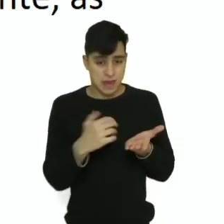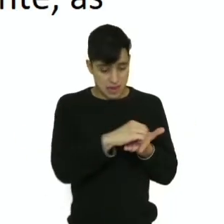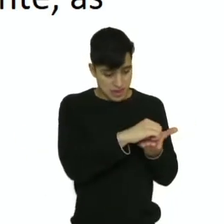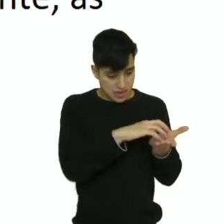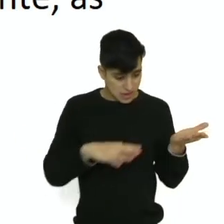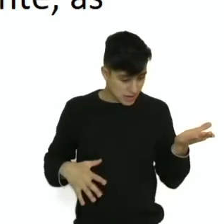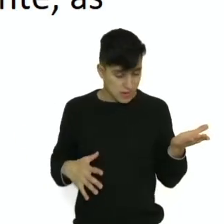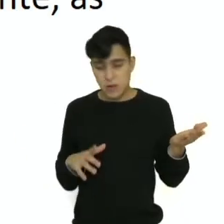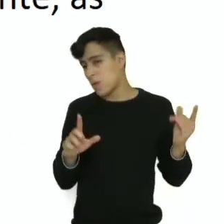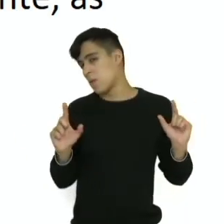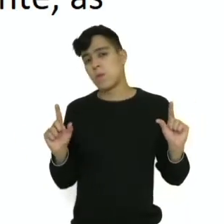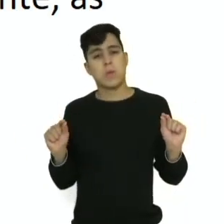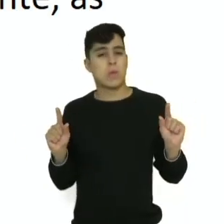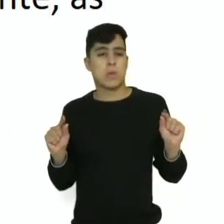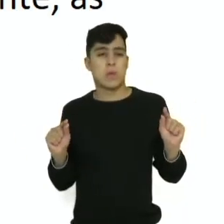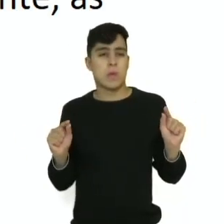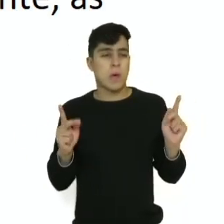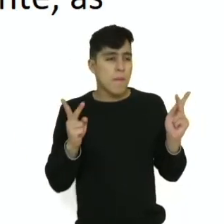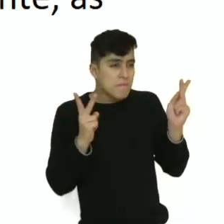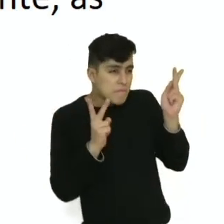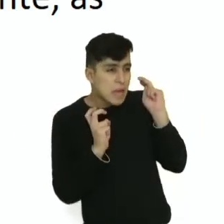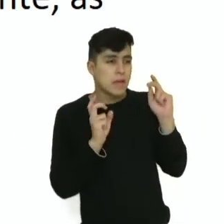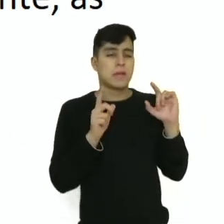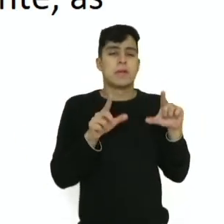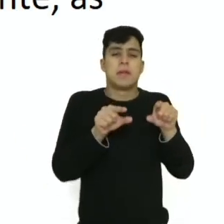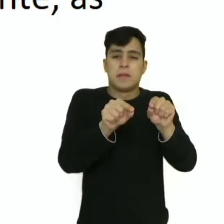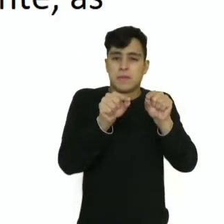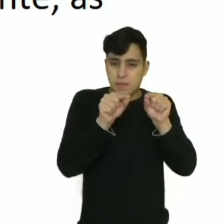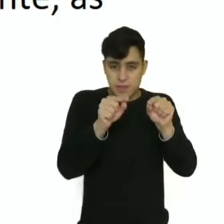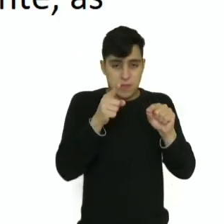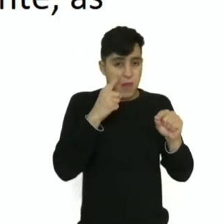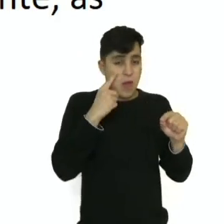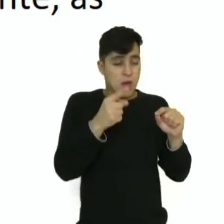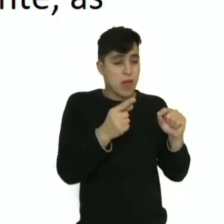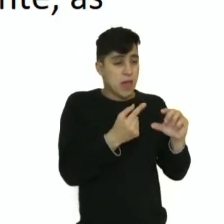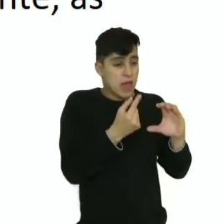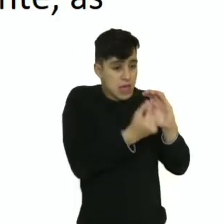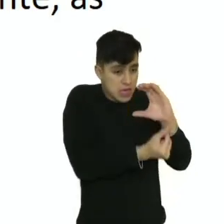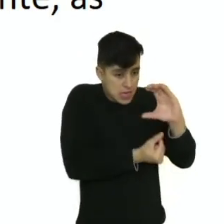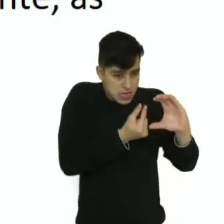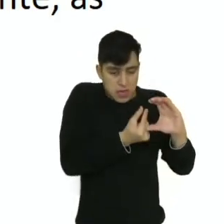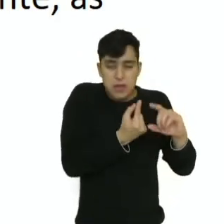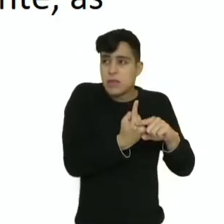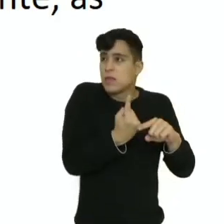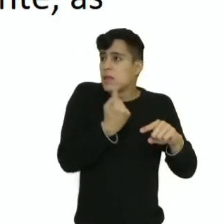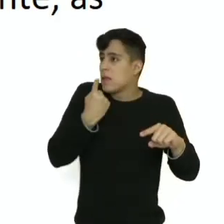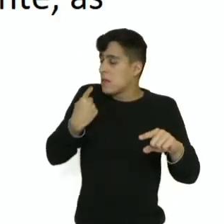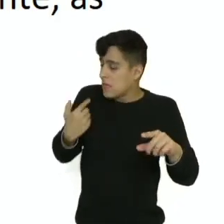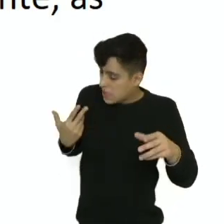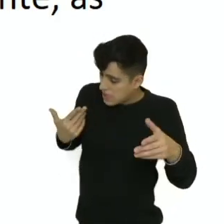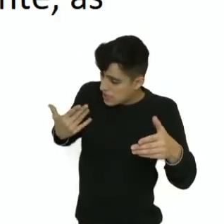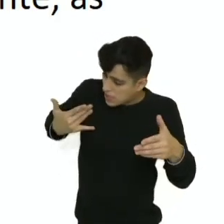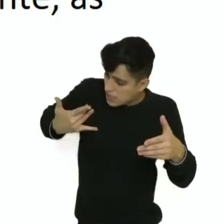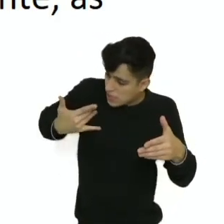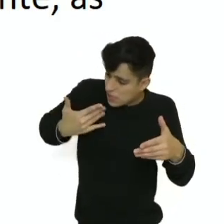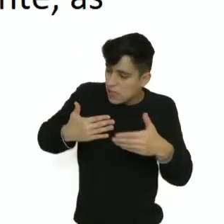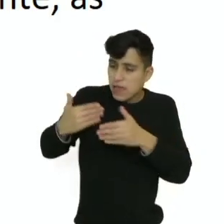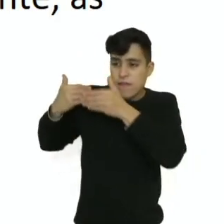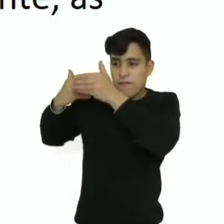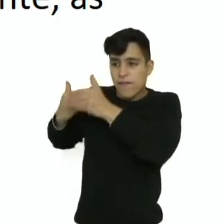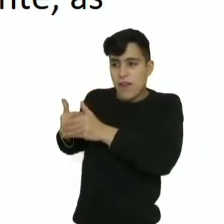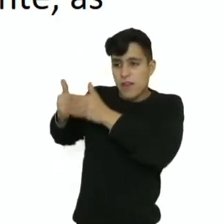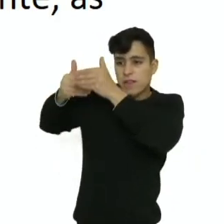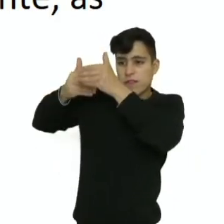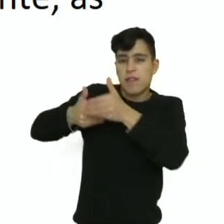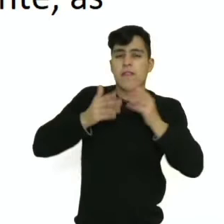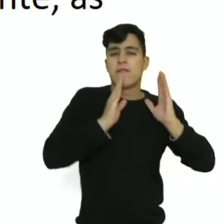atividadezinha onde observe o seguinte: o capitalismo, ao longo do tempo, atravessou diversas fases. Elas